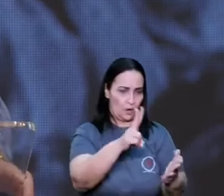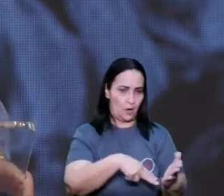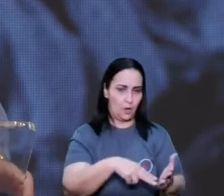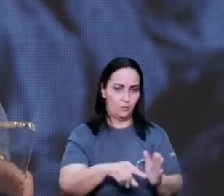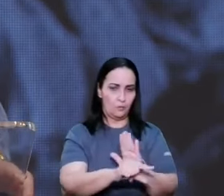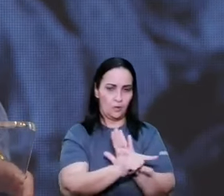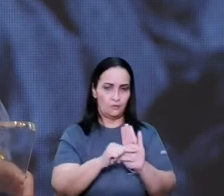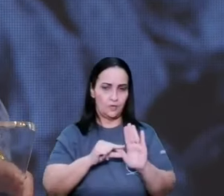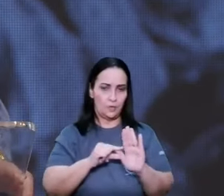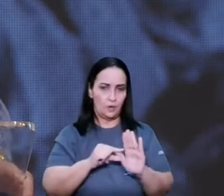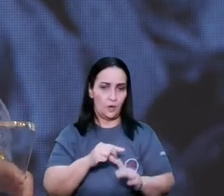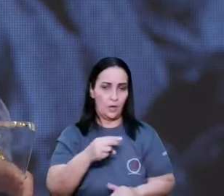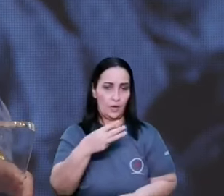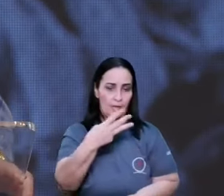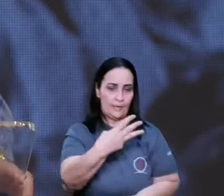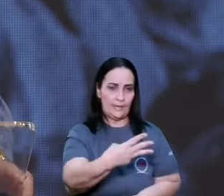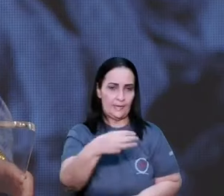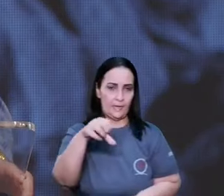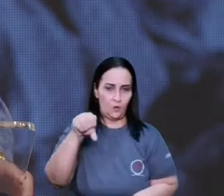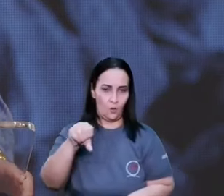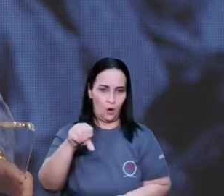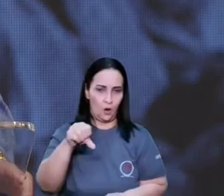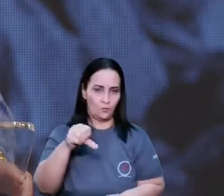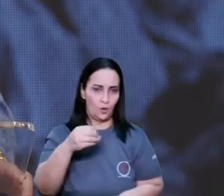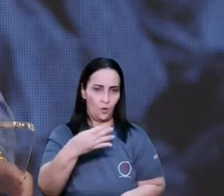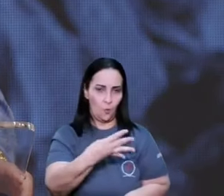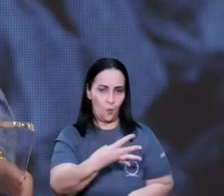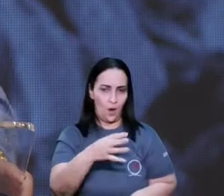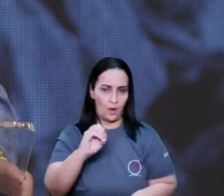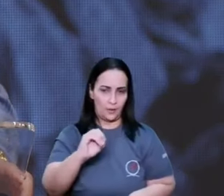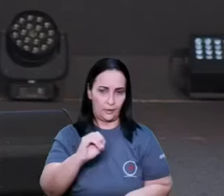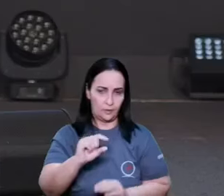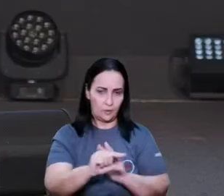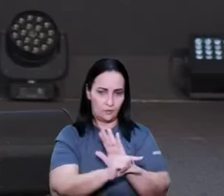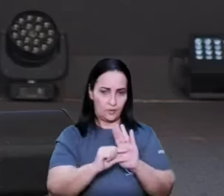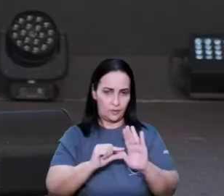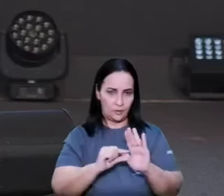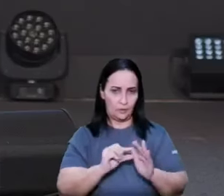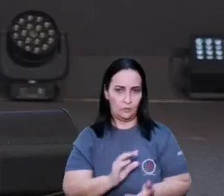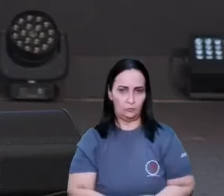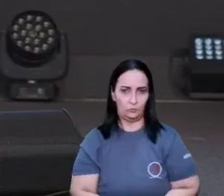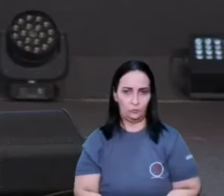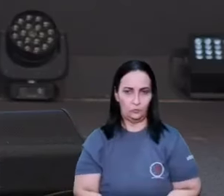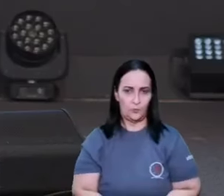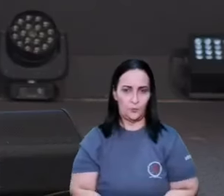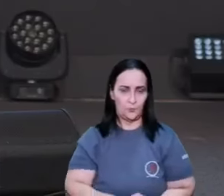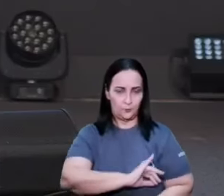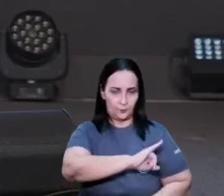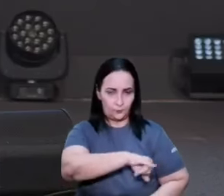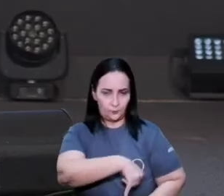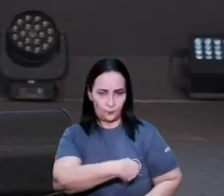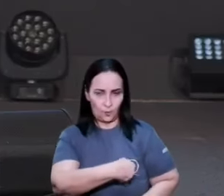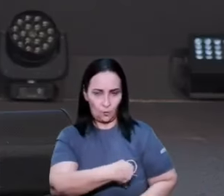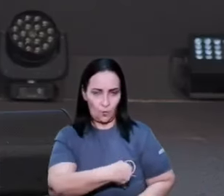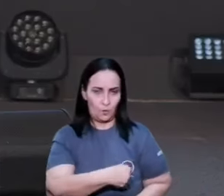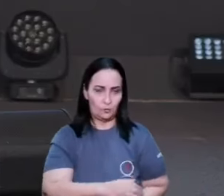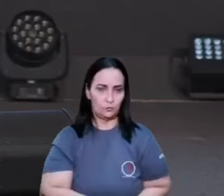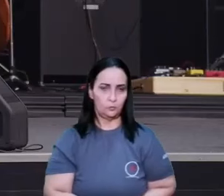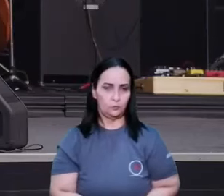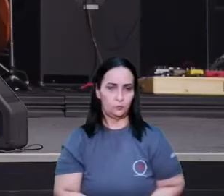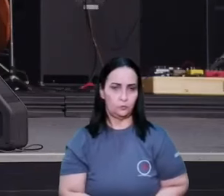Versículos 39 e o 40 o Evangelho do Cristo segundo